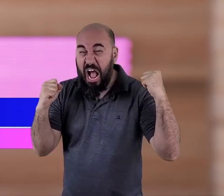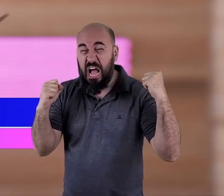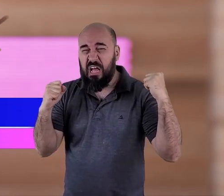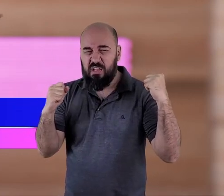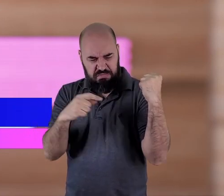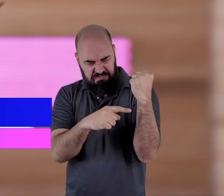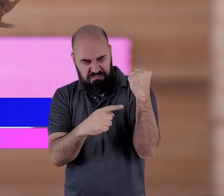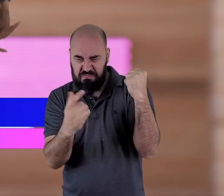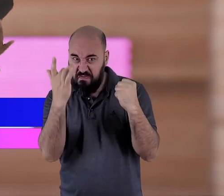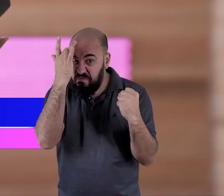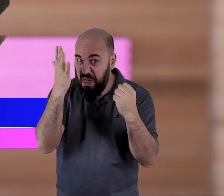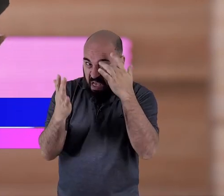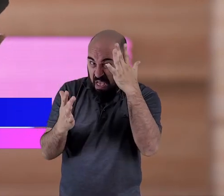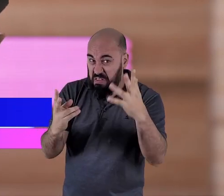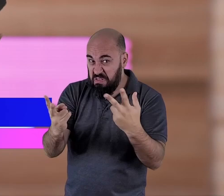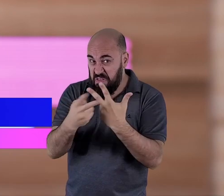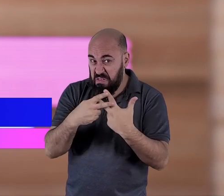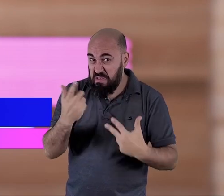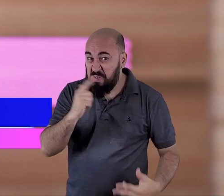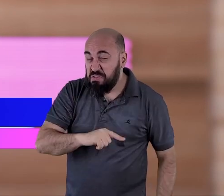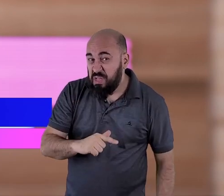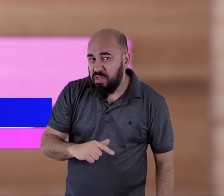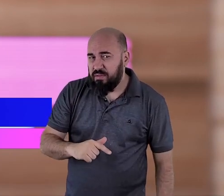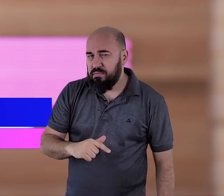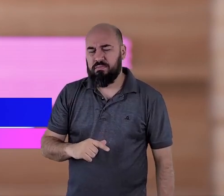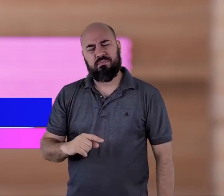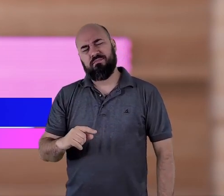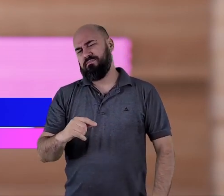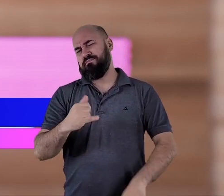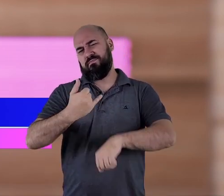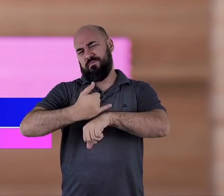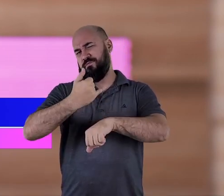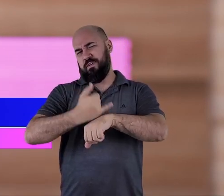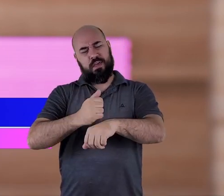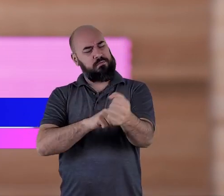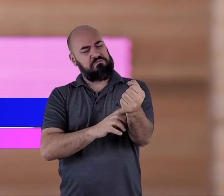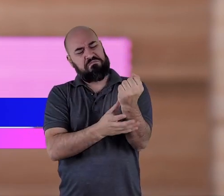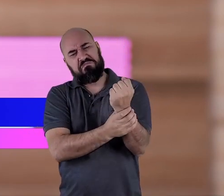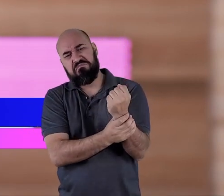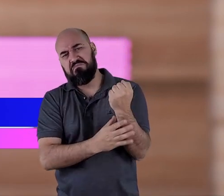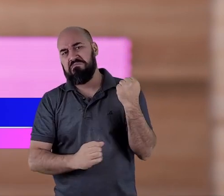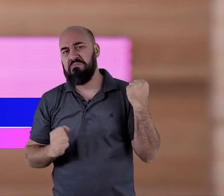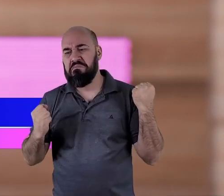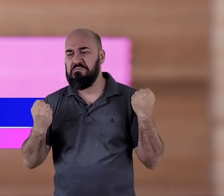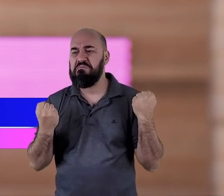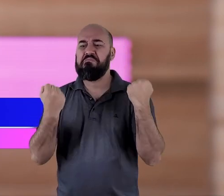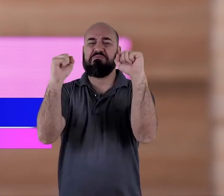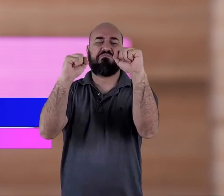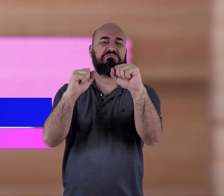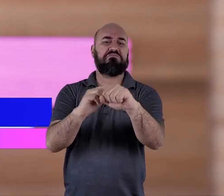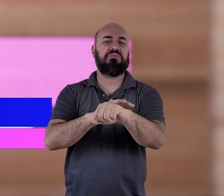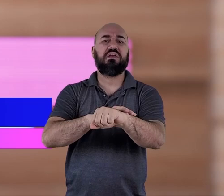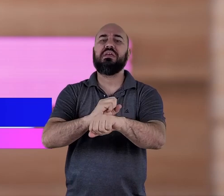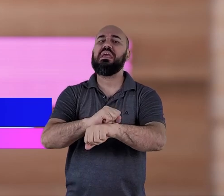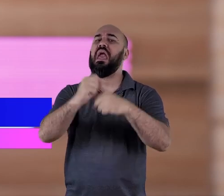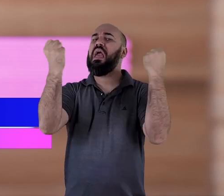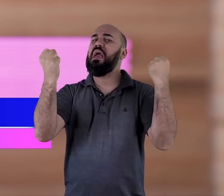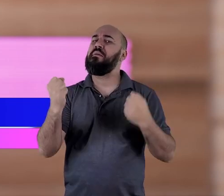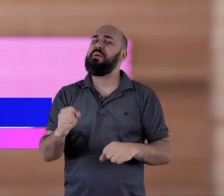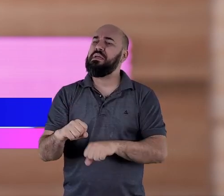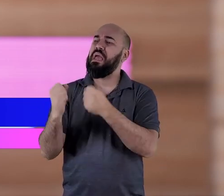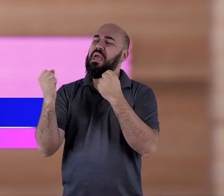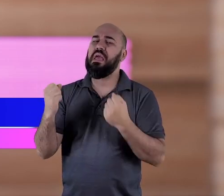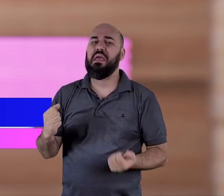seria suficiente para o deter. Um dos milagres de Jesus conta que 2